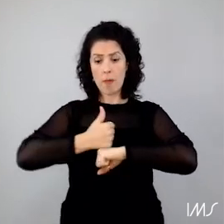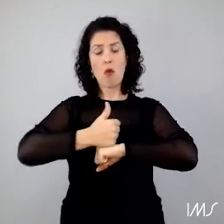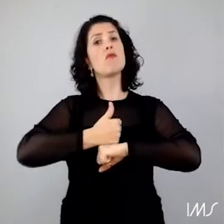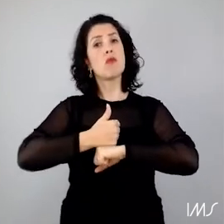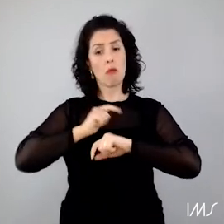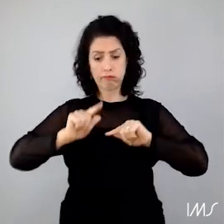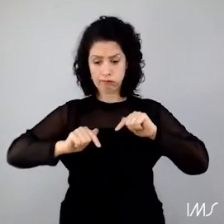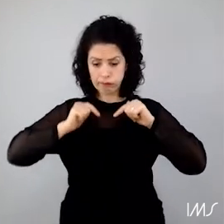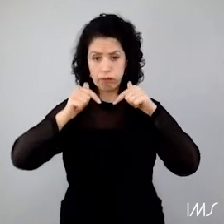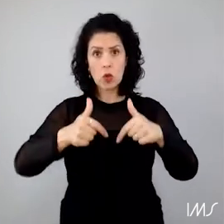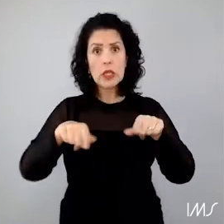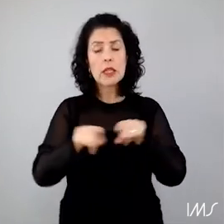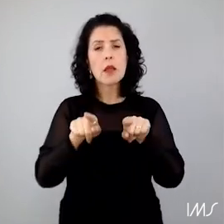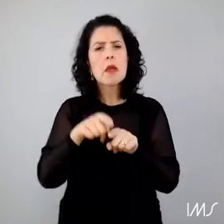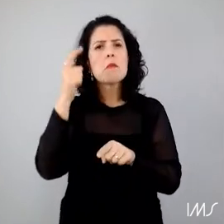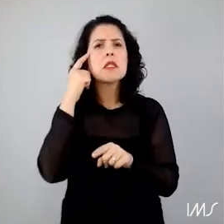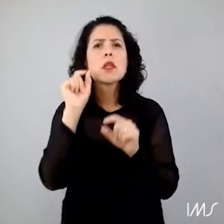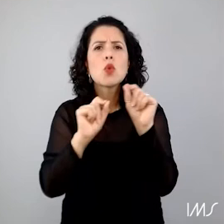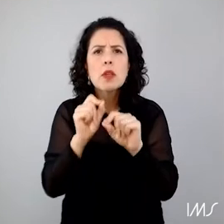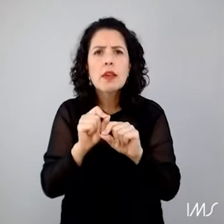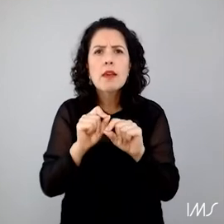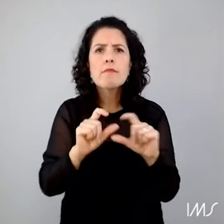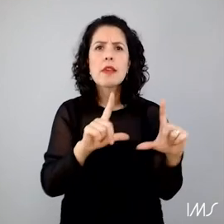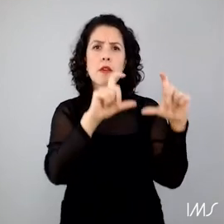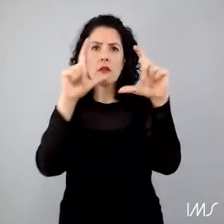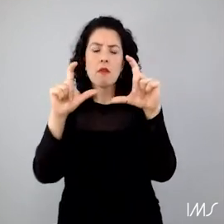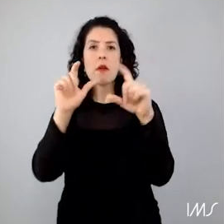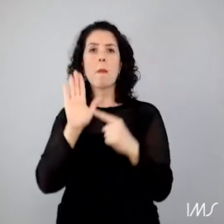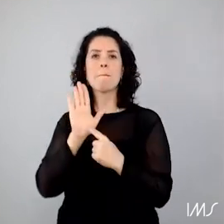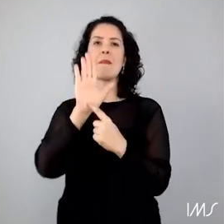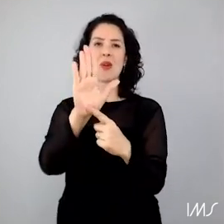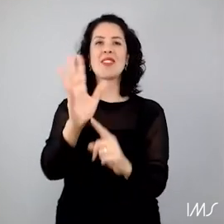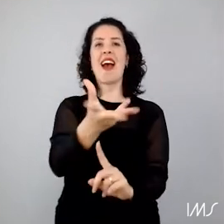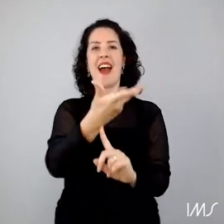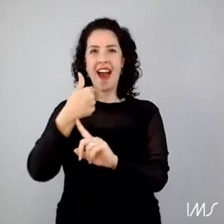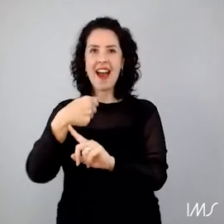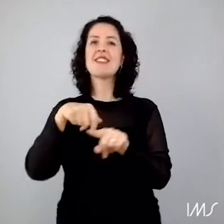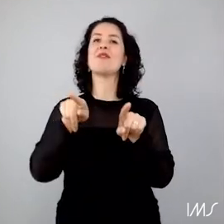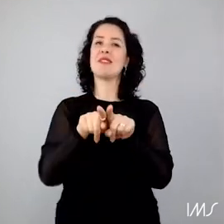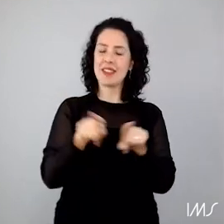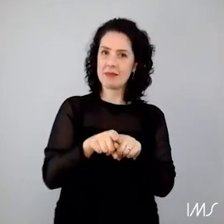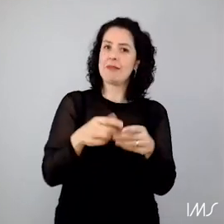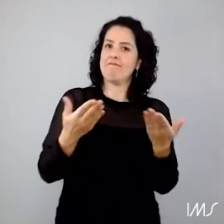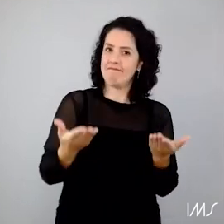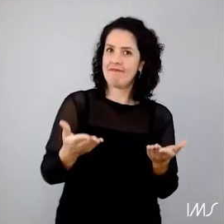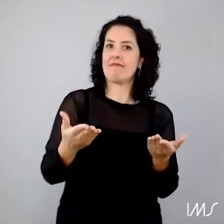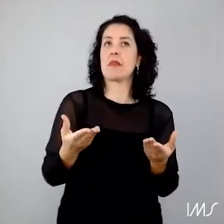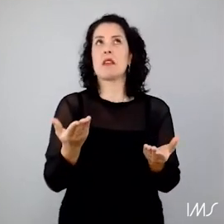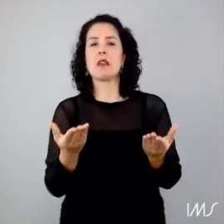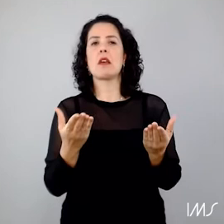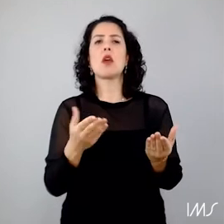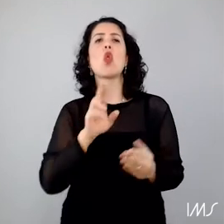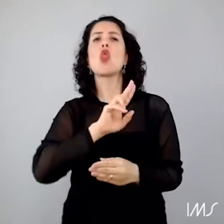profissionalmente ou acreditando na fotografia como meio de expressão artística que se habituou a chamar